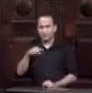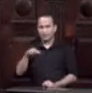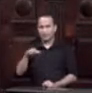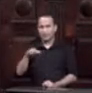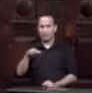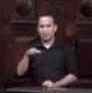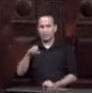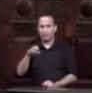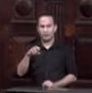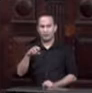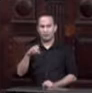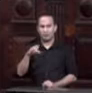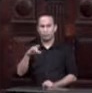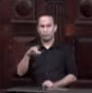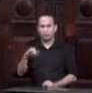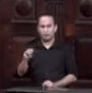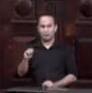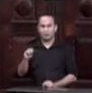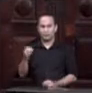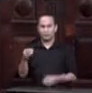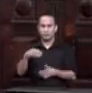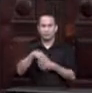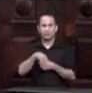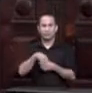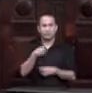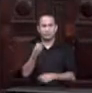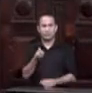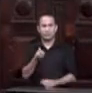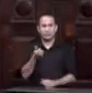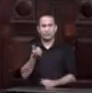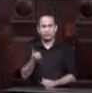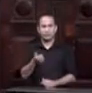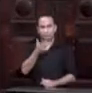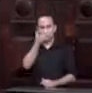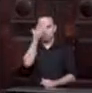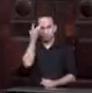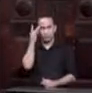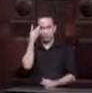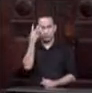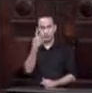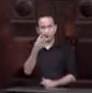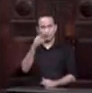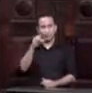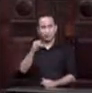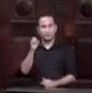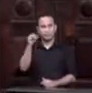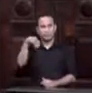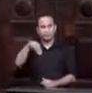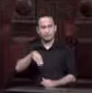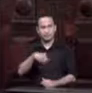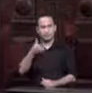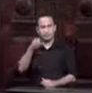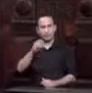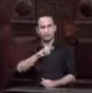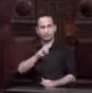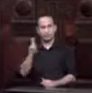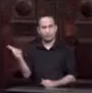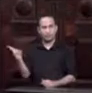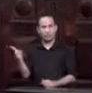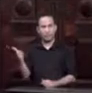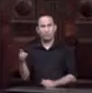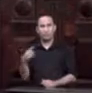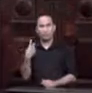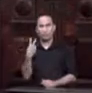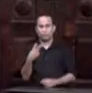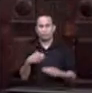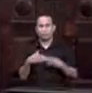presidência proclama o resultado. Votaram 61 senhores deputados, 49 sim, 10 não e 2